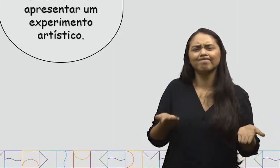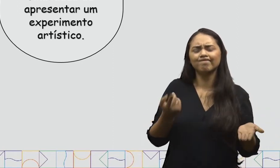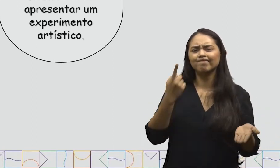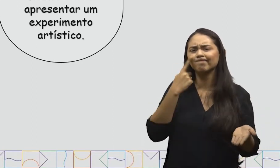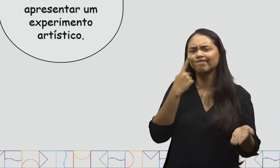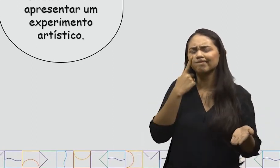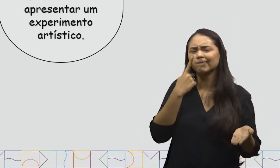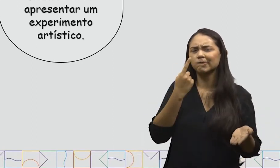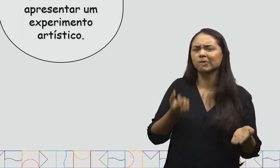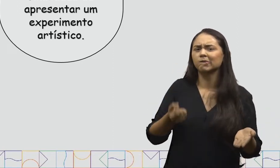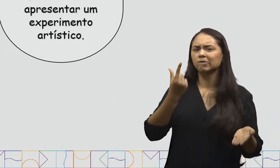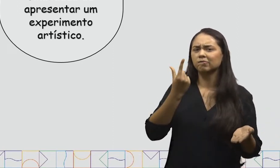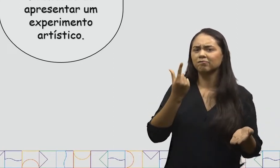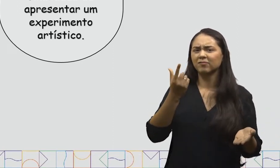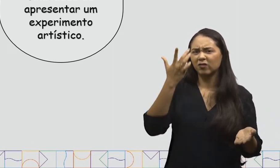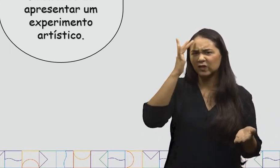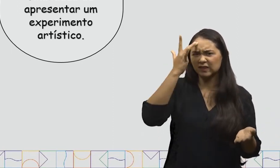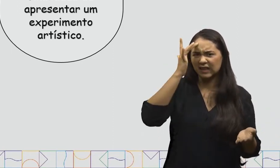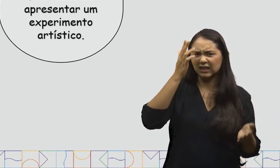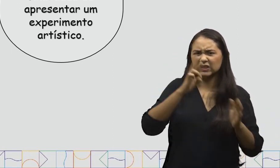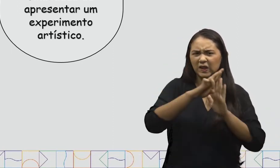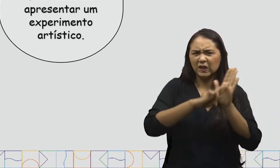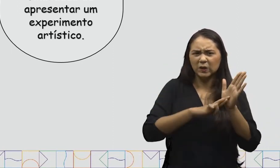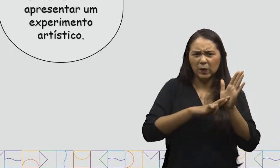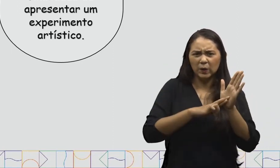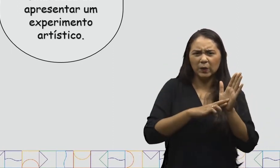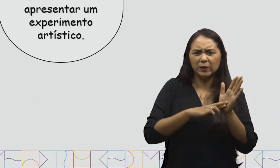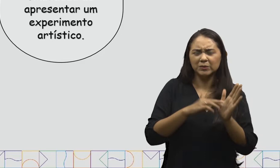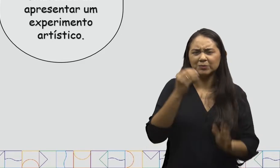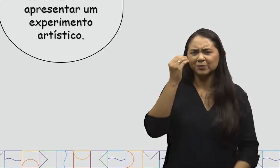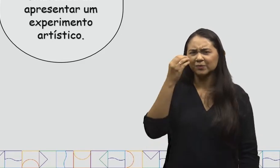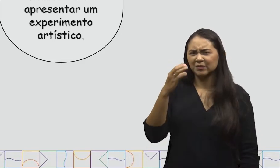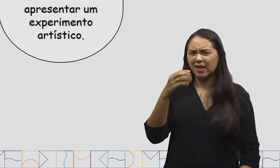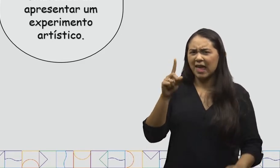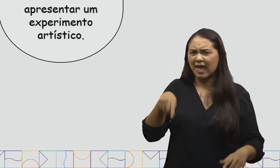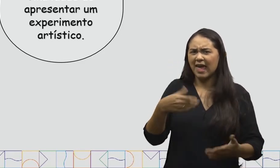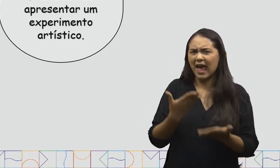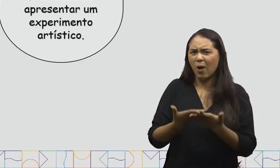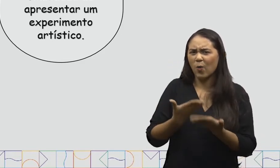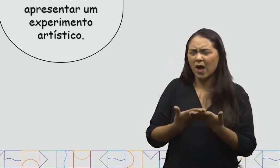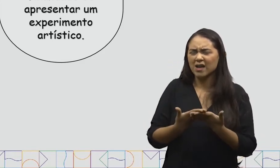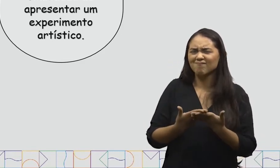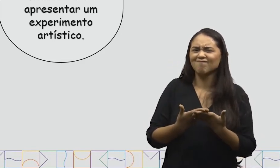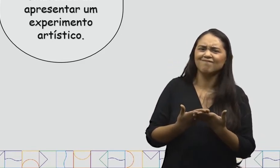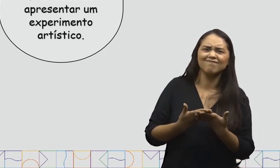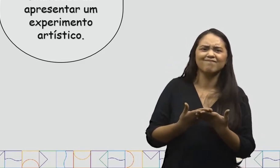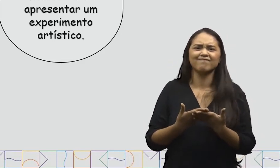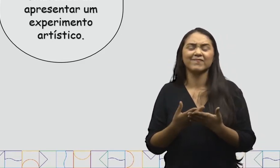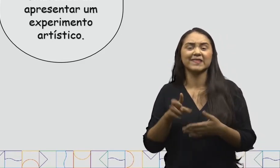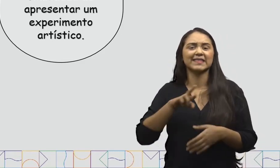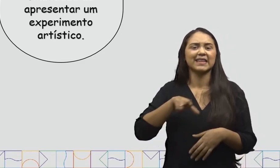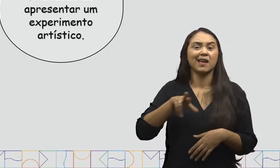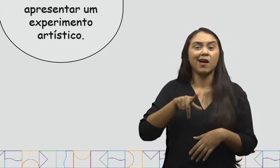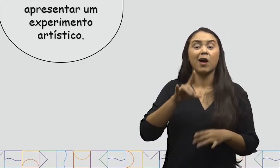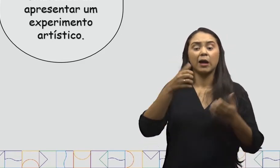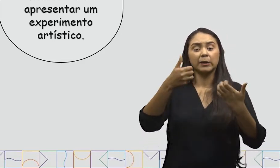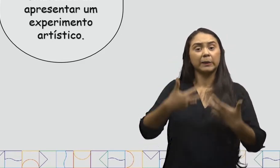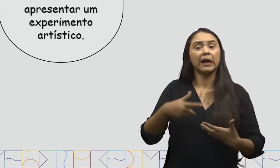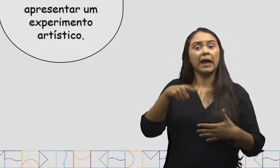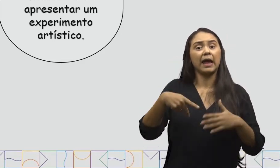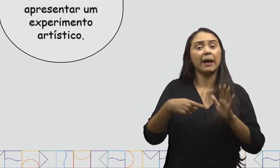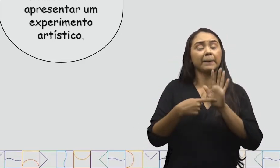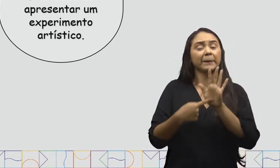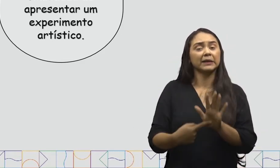matemática? Relatório de experimento científico apresenta uma aula? Não, apresenta um